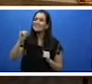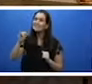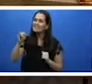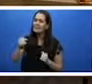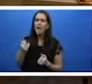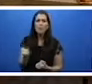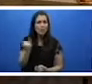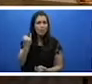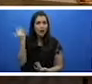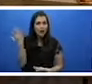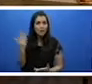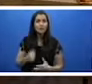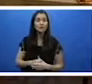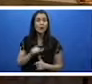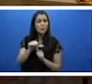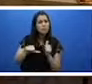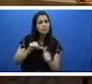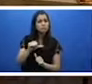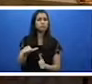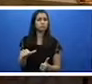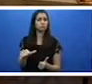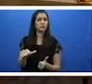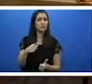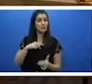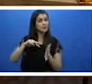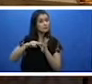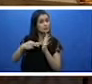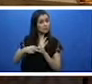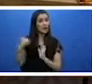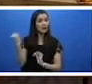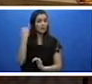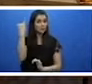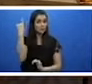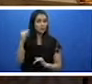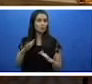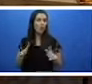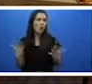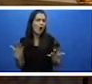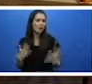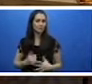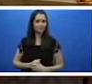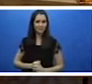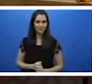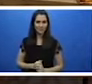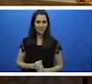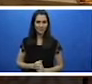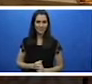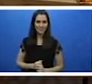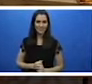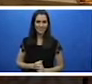tá? Tem essa transformação, tem um significado importante. Vamos ver qual? Olha lá.